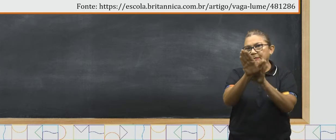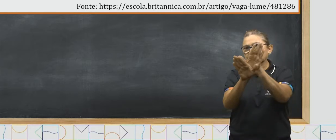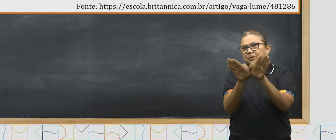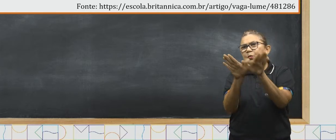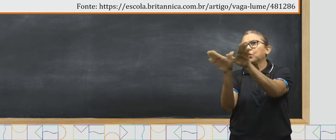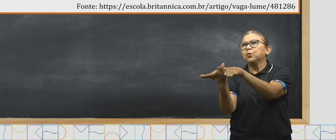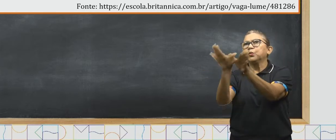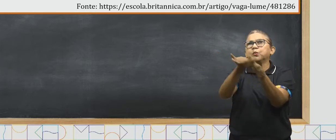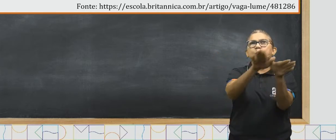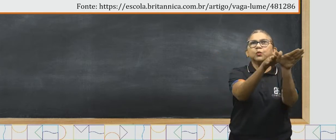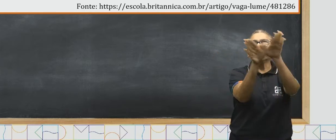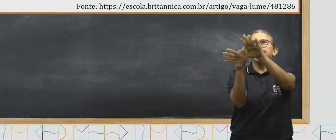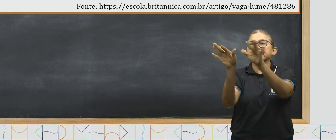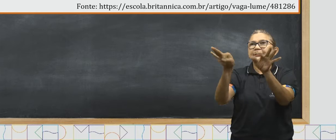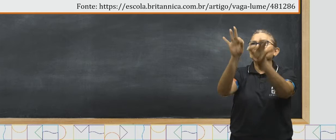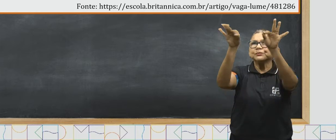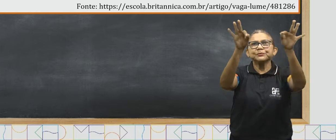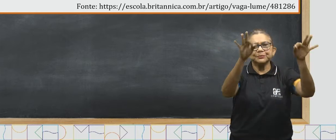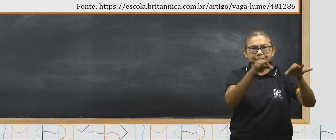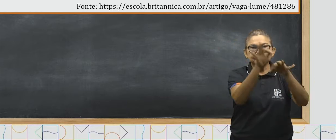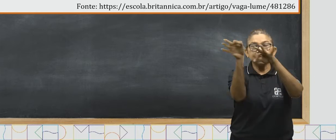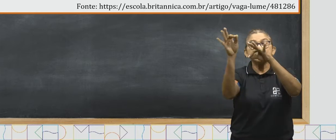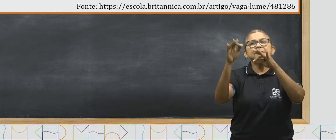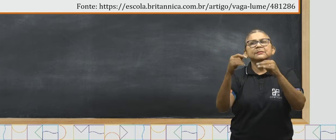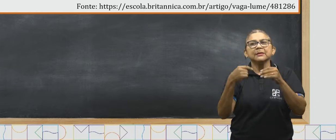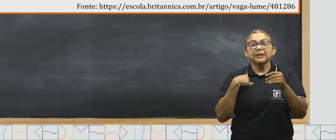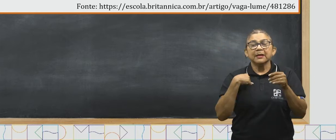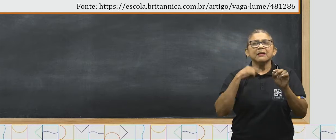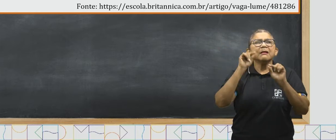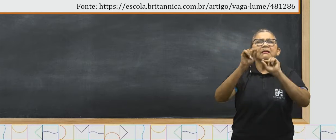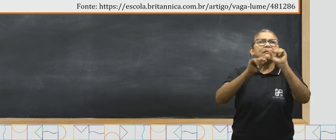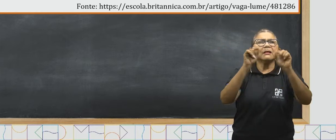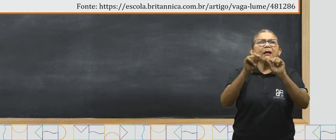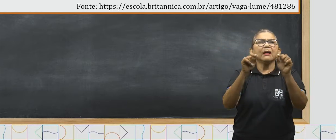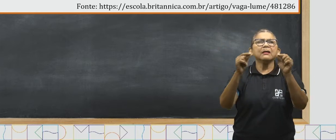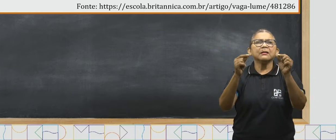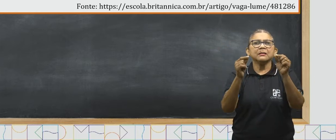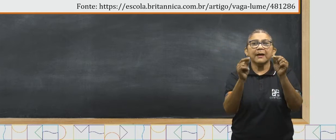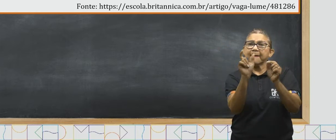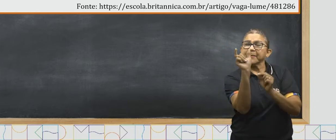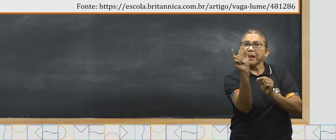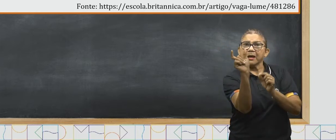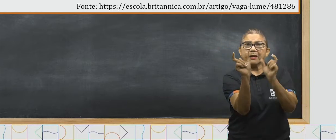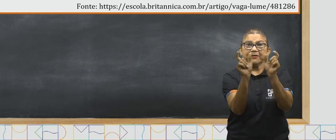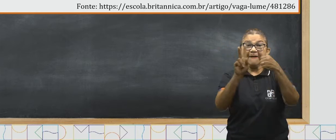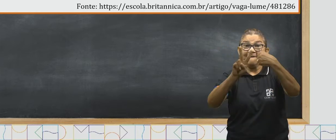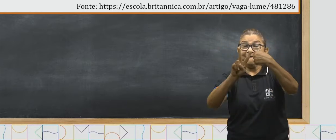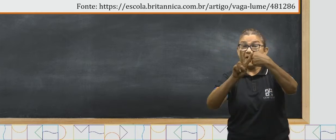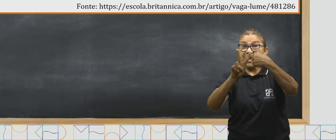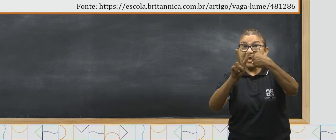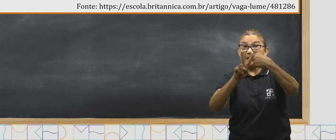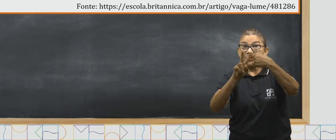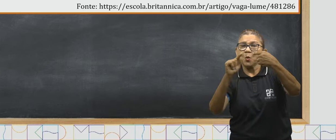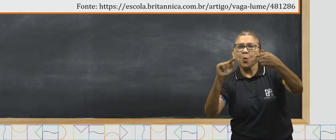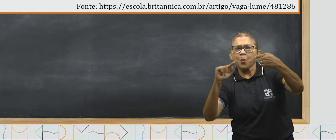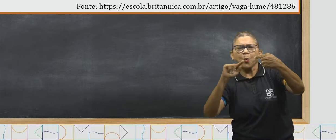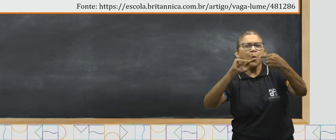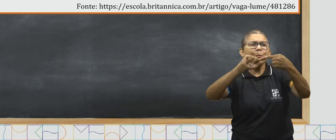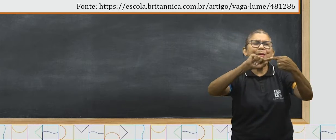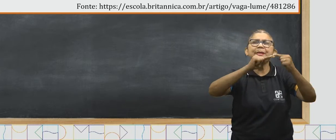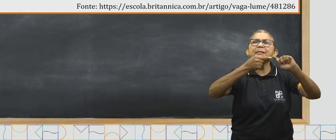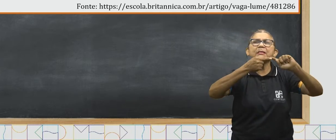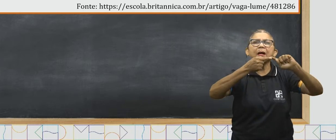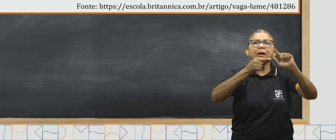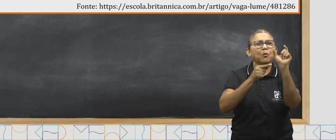voam. Voam é plural. E quem ele está concordando, este verbo? Ele está concordando com o sujeito